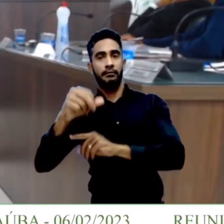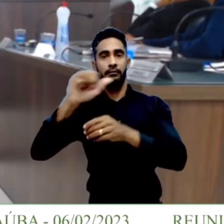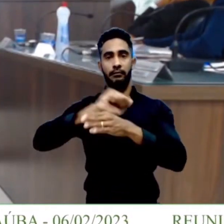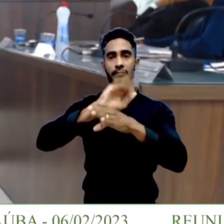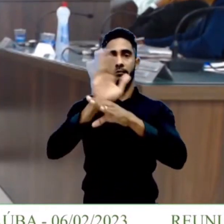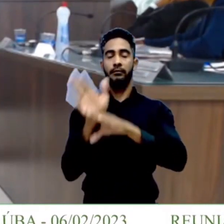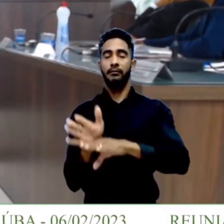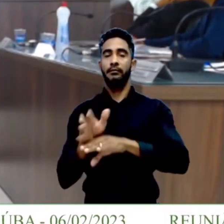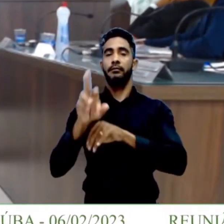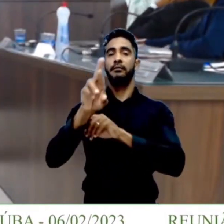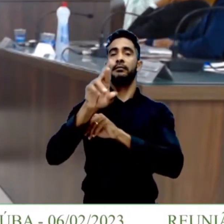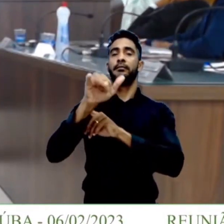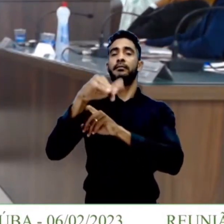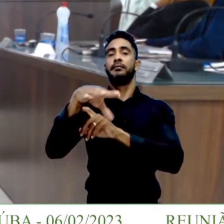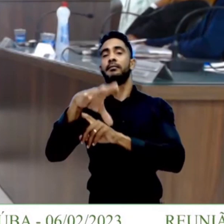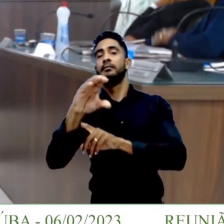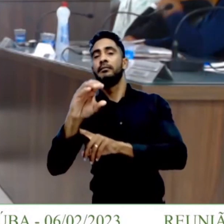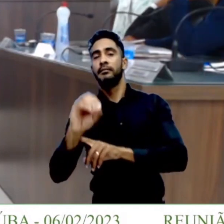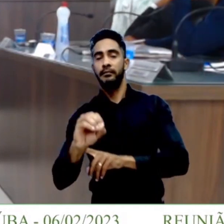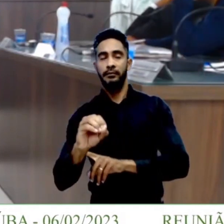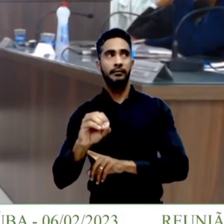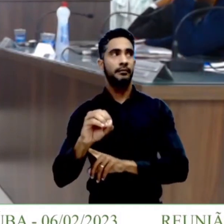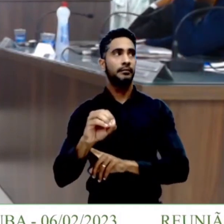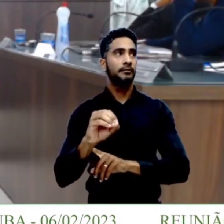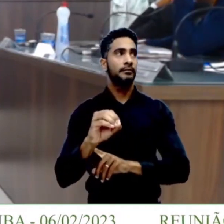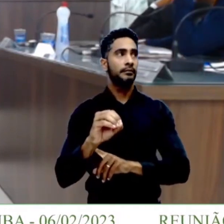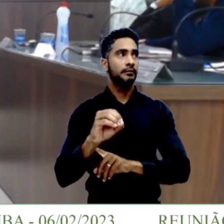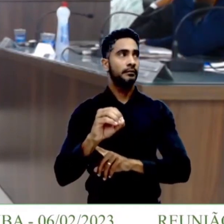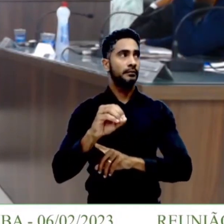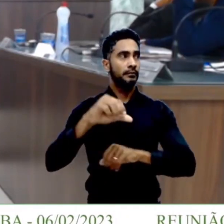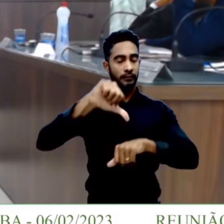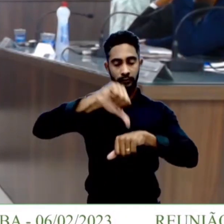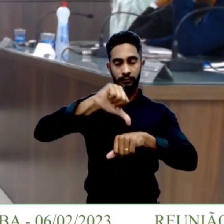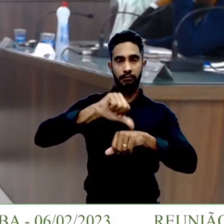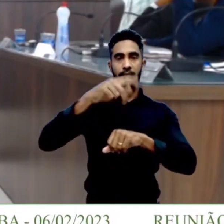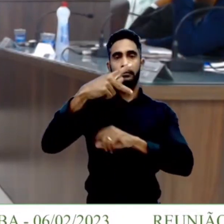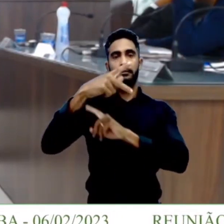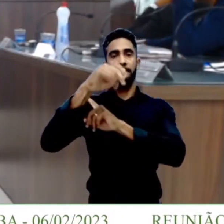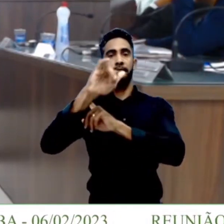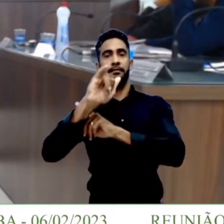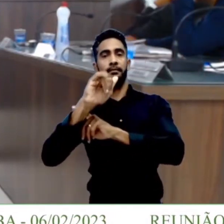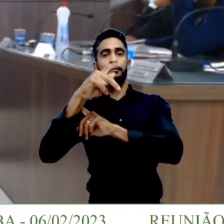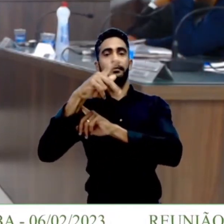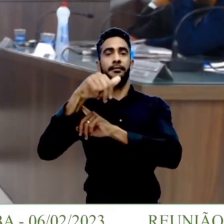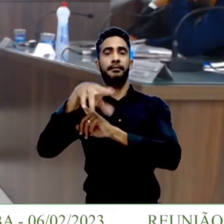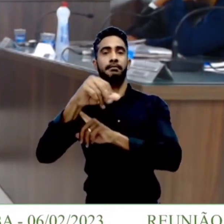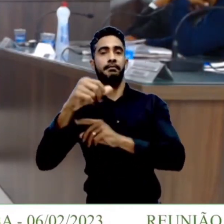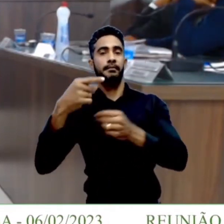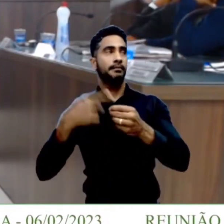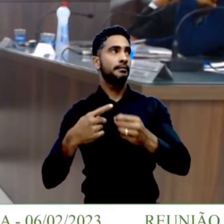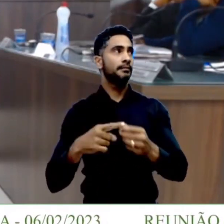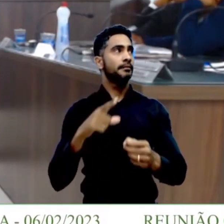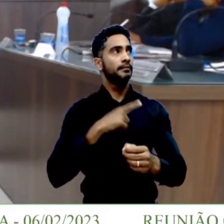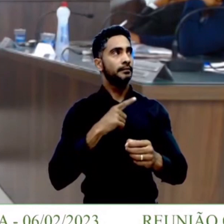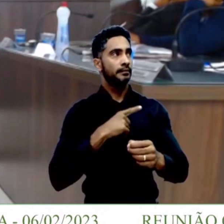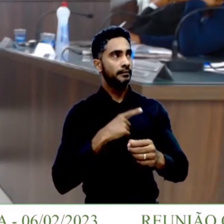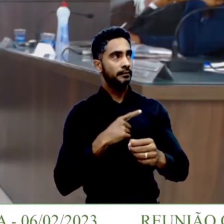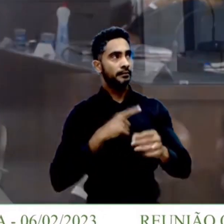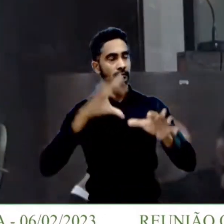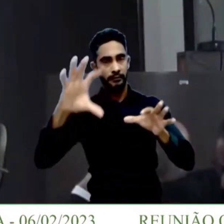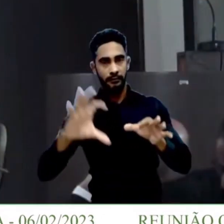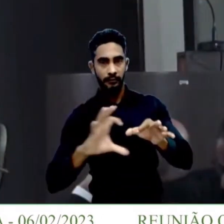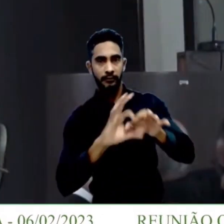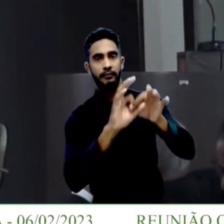Ricardo Atanabe, que dirige o nosso polo em Pirapora. Aqui está o quadro social dos nossos